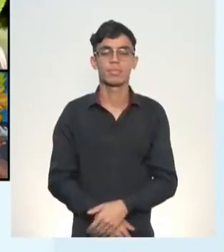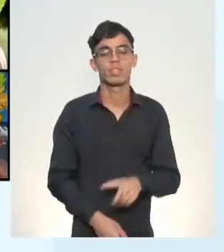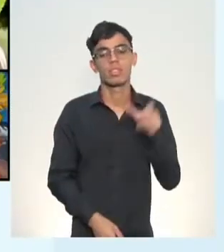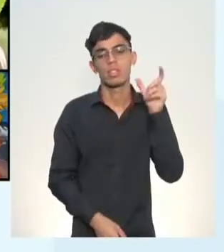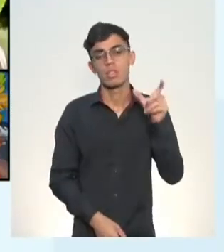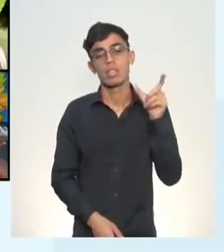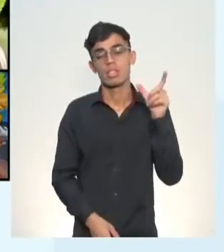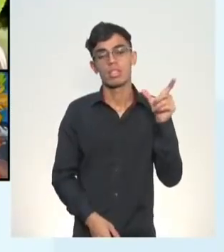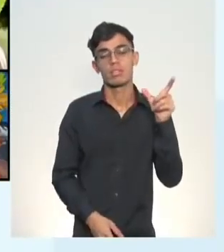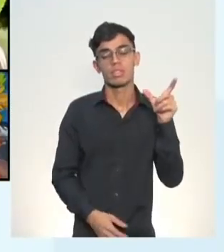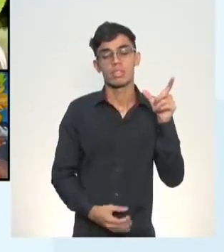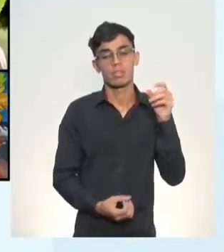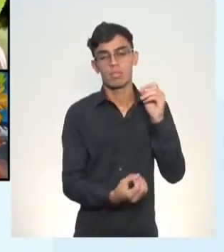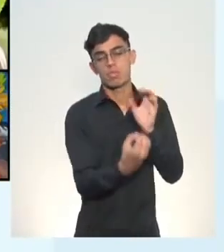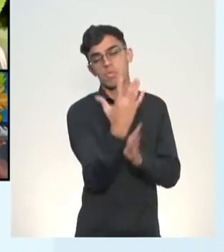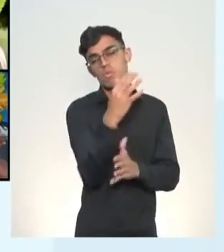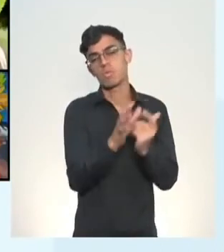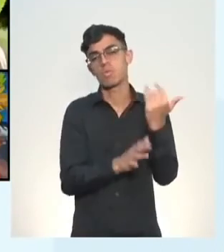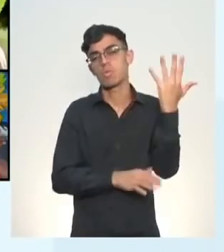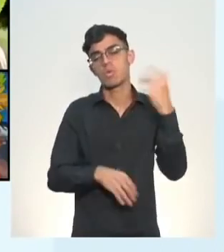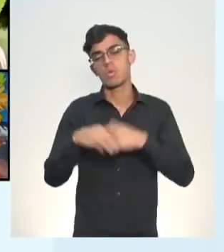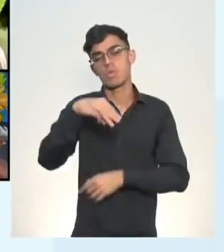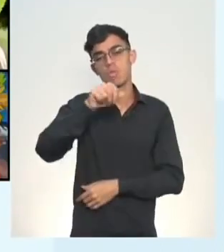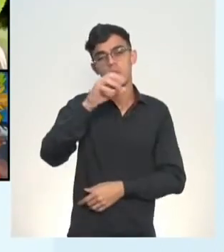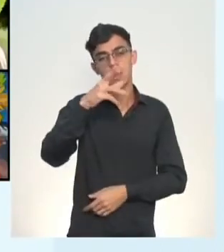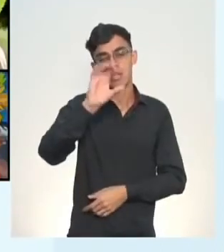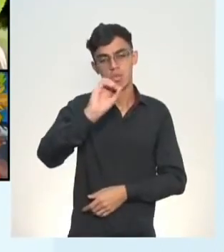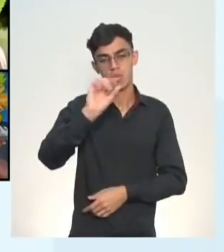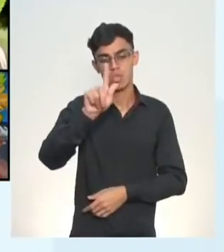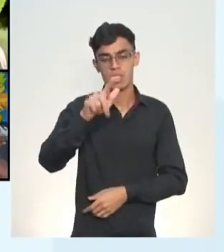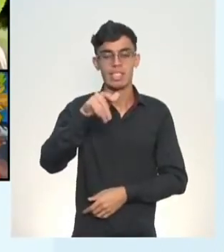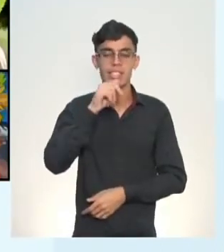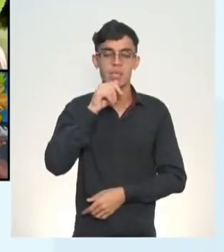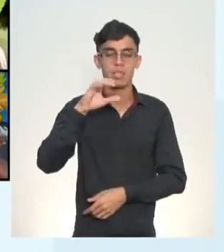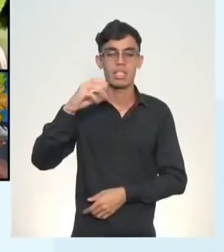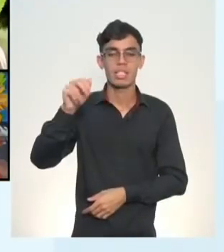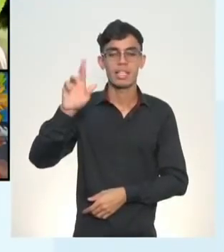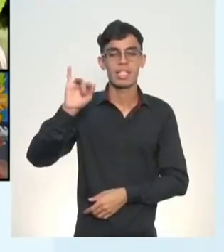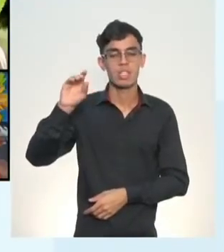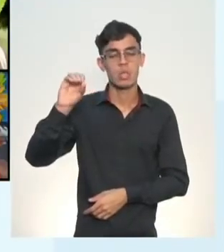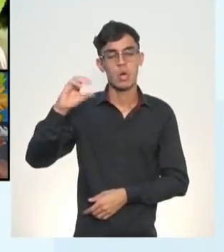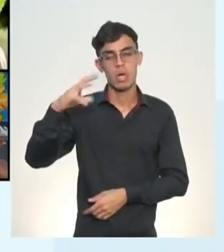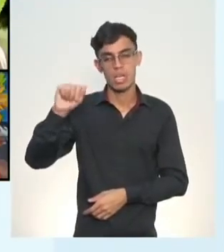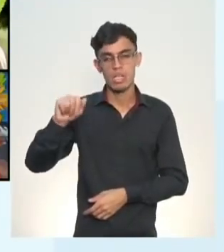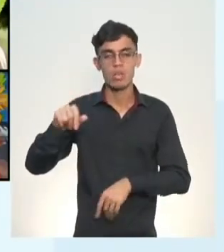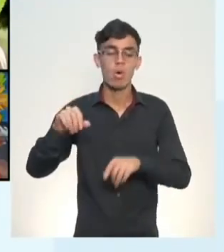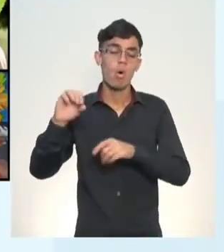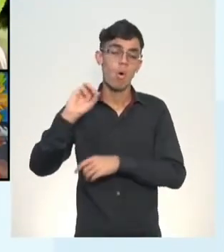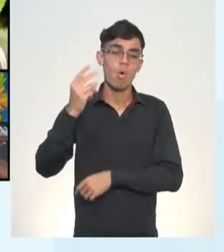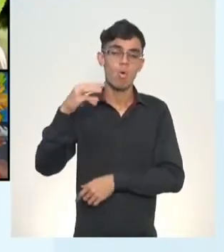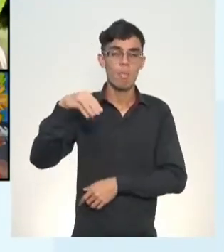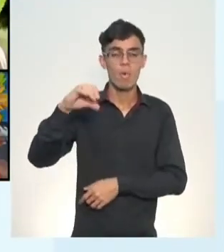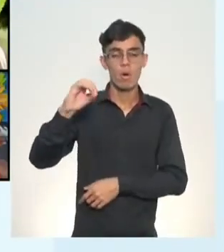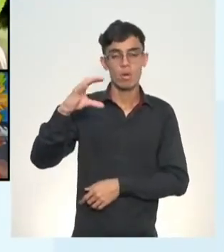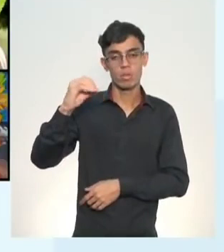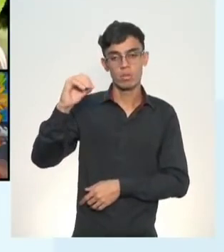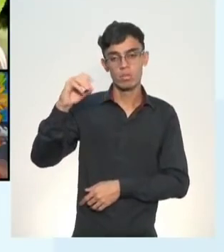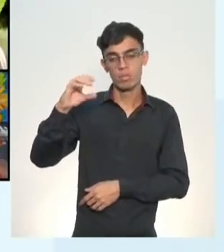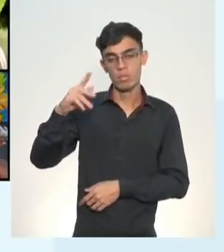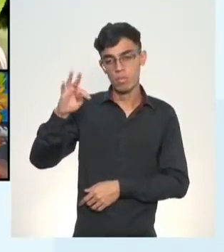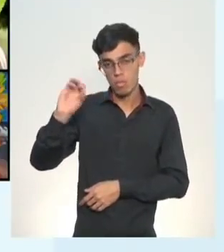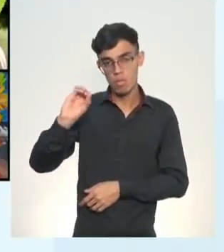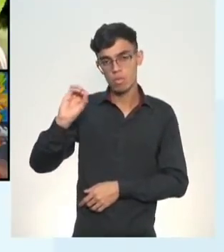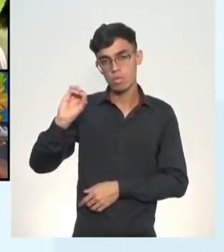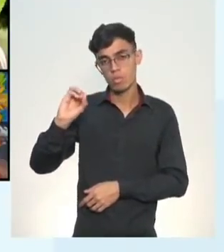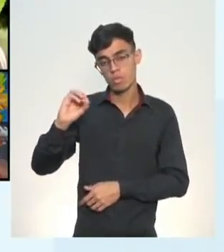palavras vindas do tronco Macro-G. Quando a gente fala carioca, mocotó, isso já deriva do tupi, ou no caso, né, da língua